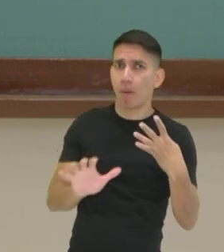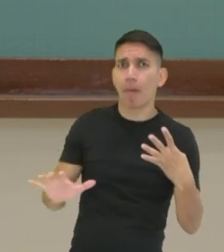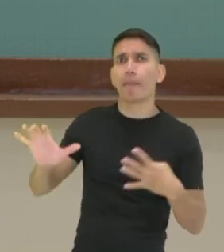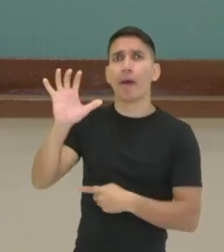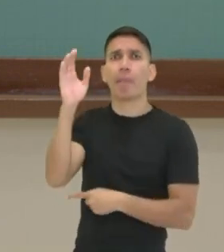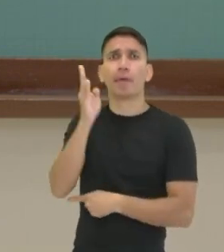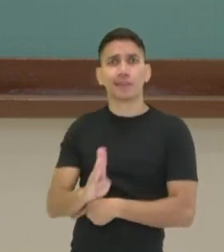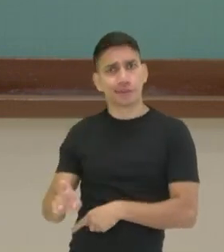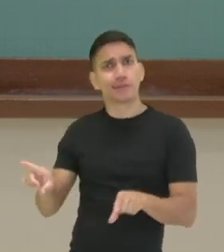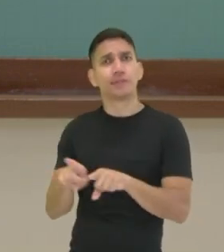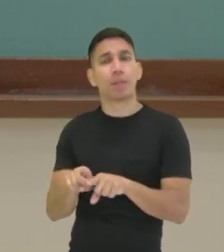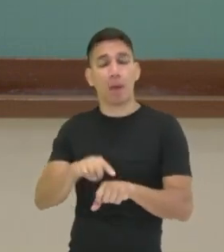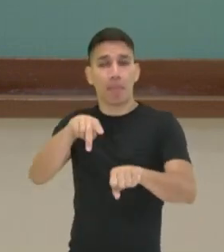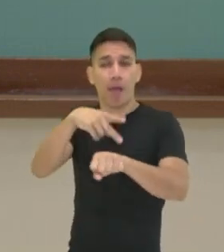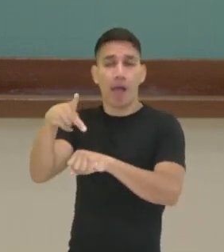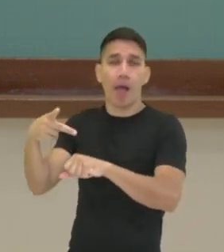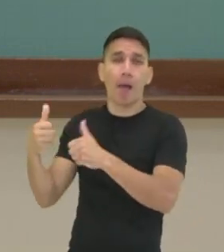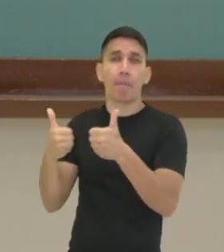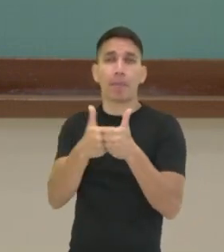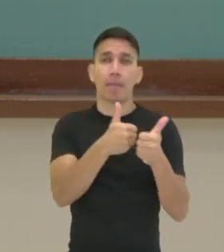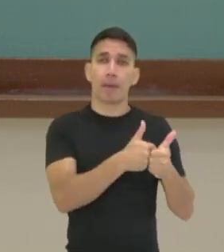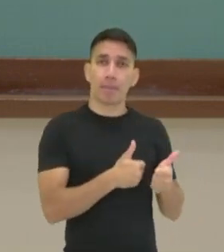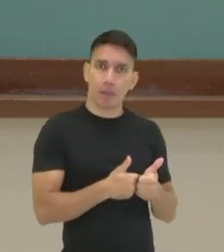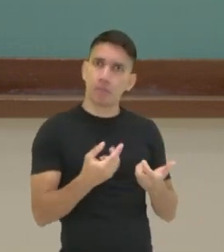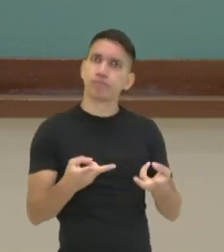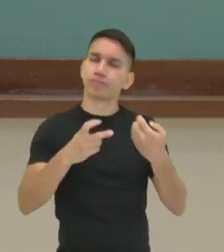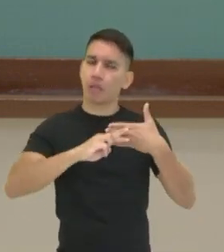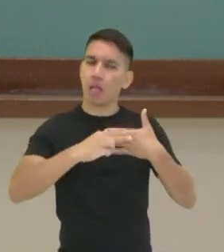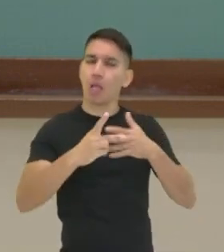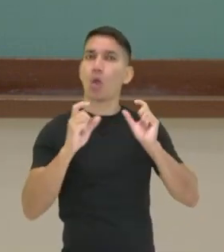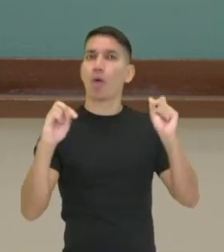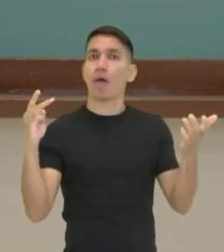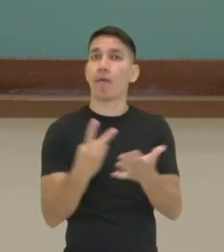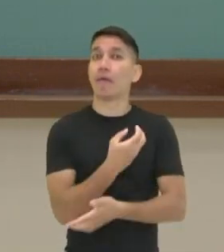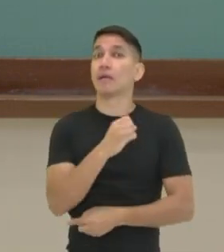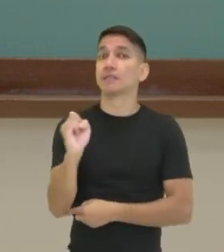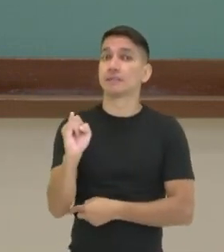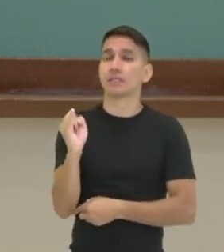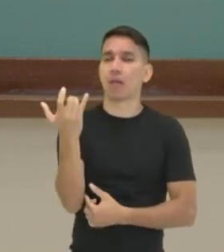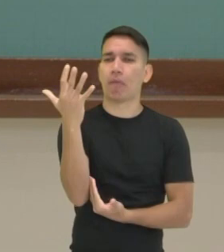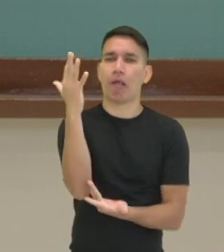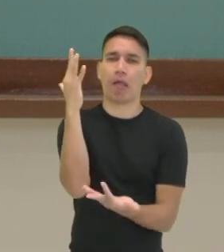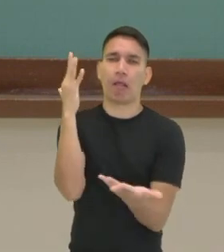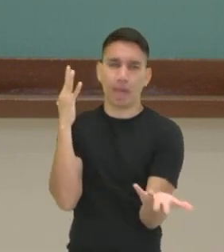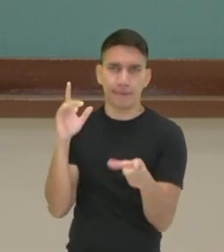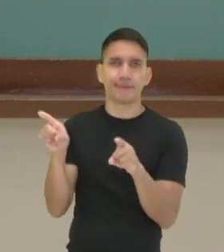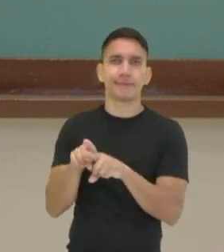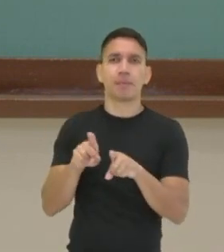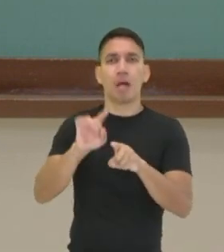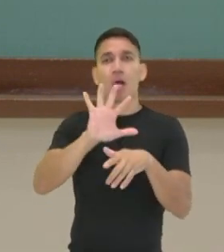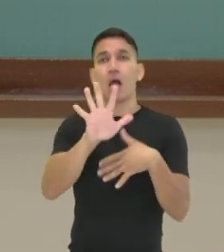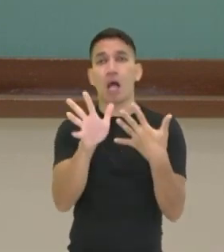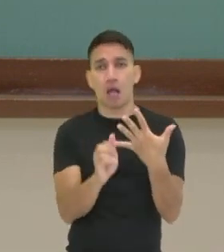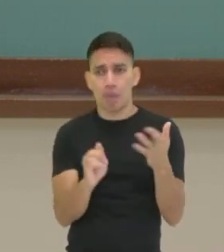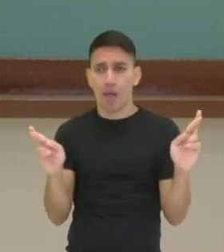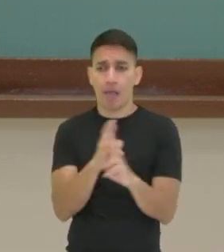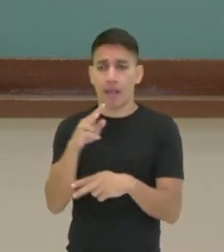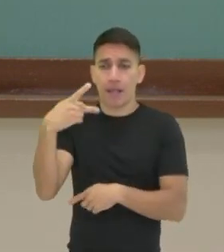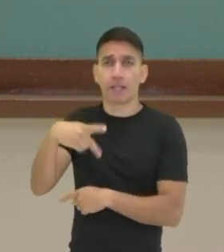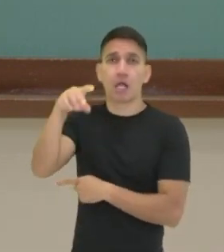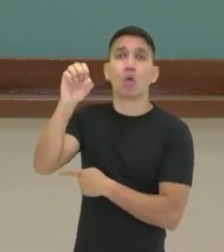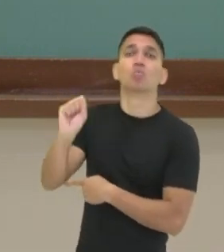veja o impacto que tem um desmatamento na Amazônia, queimadas na Amazônia, com relação a nós aqui do sul do